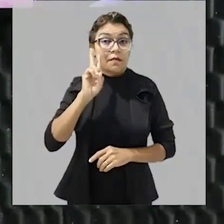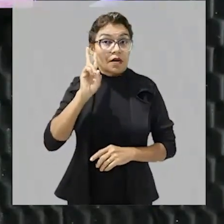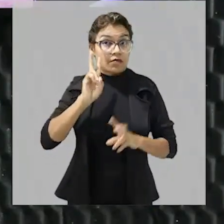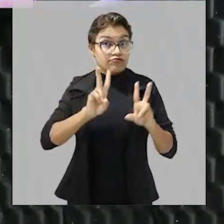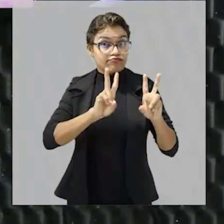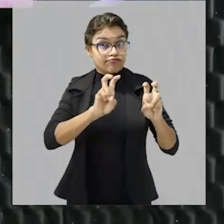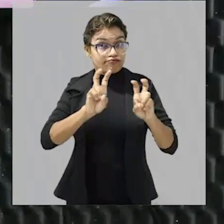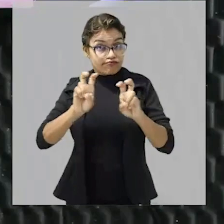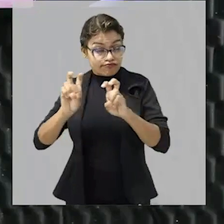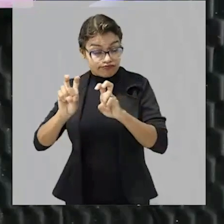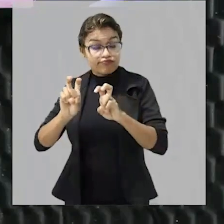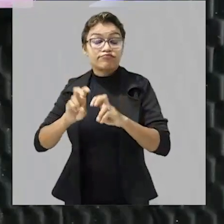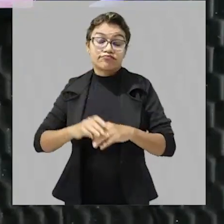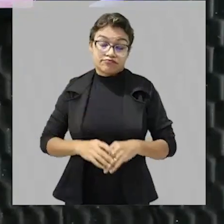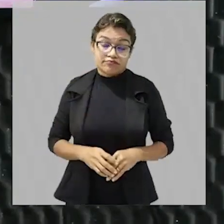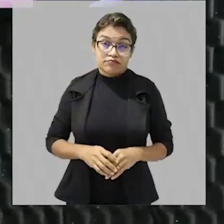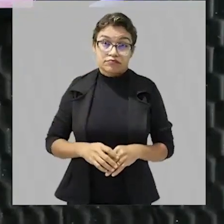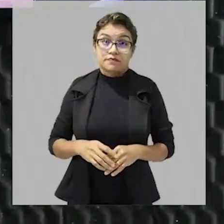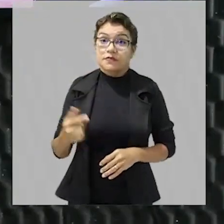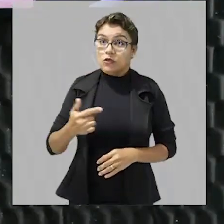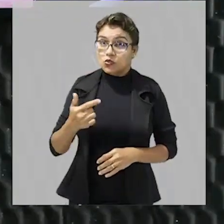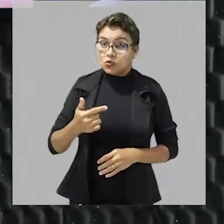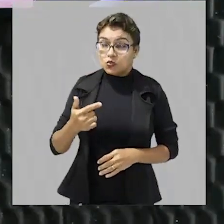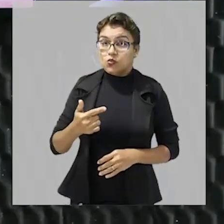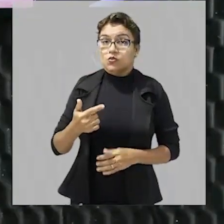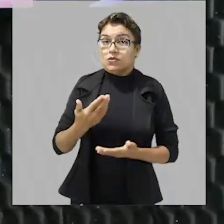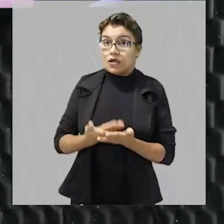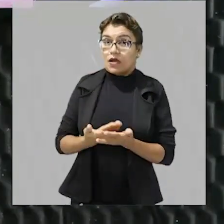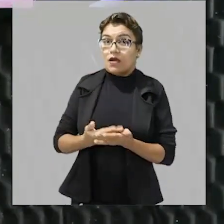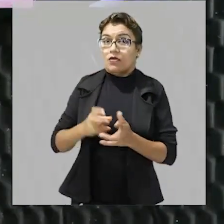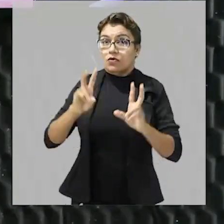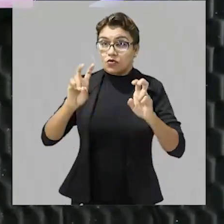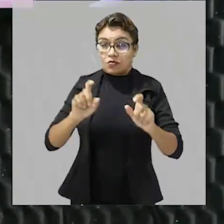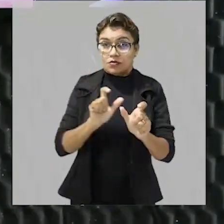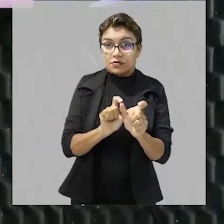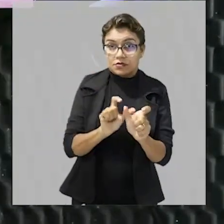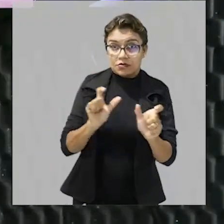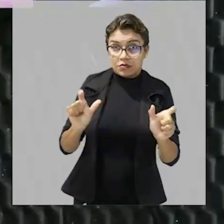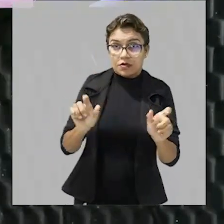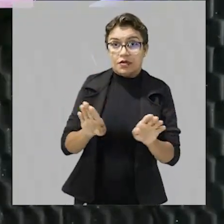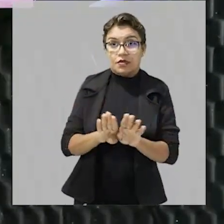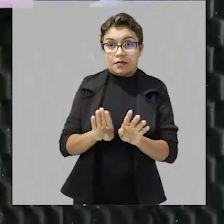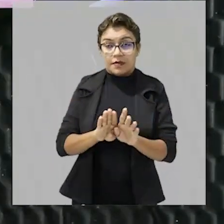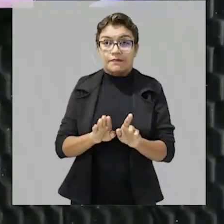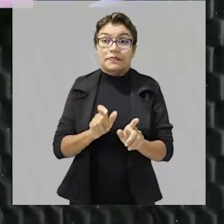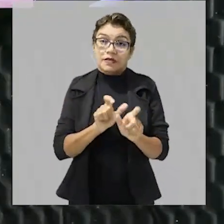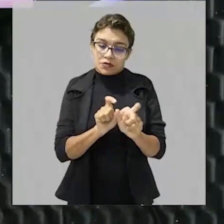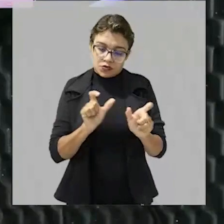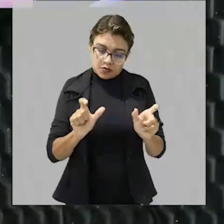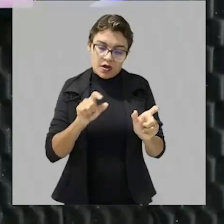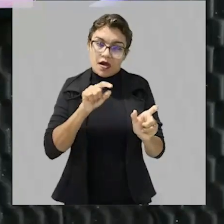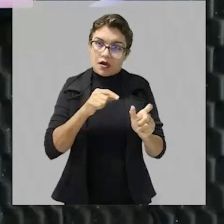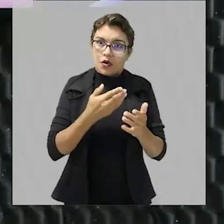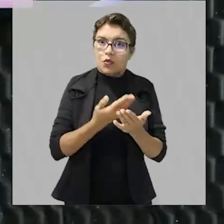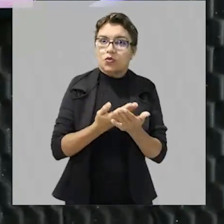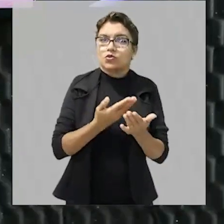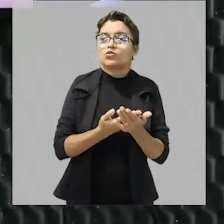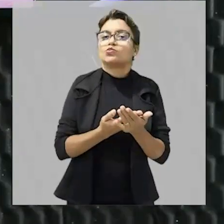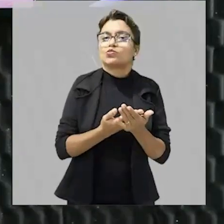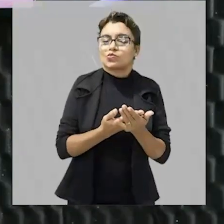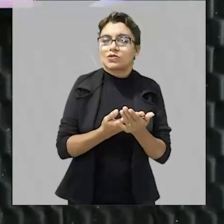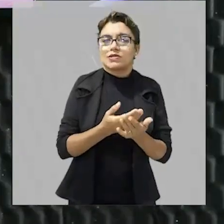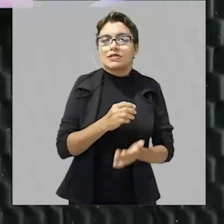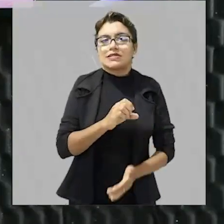né? Numa roda de amigos, em família, a gente se desprende assim, um pouco mais